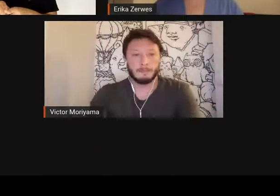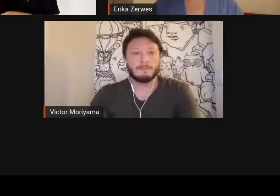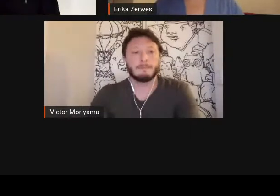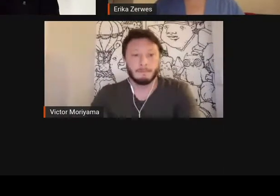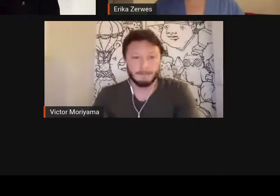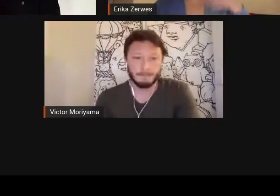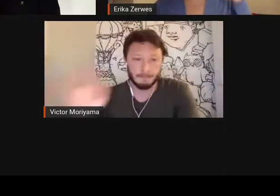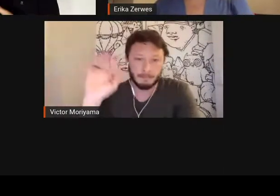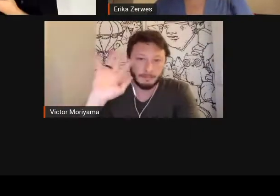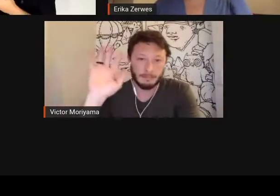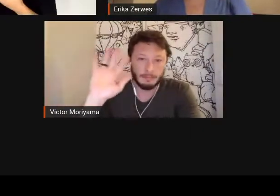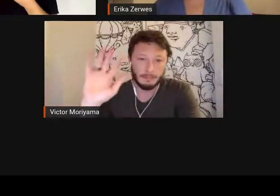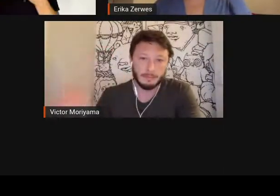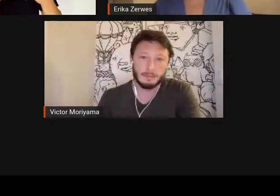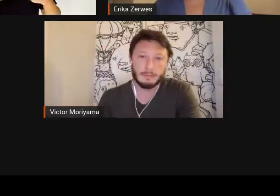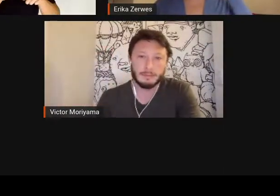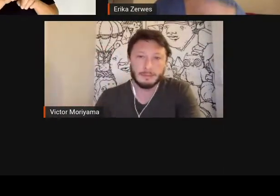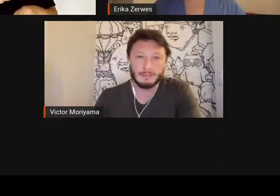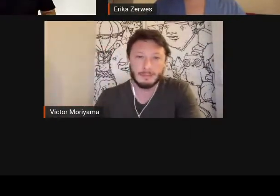Santana.